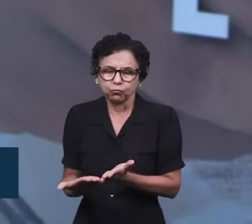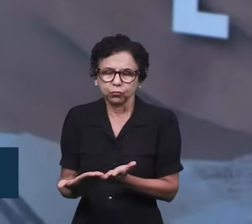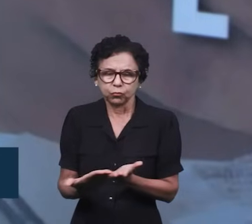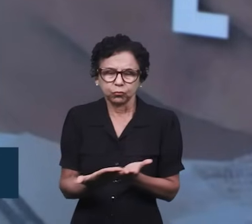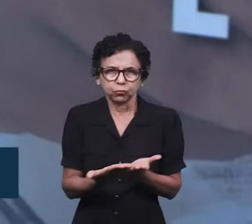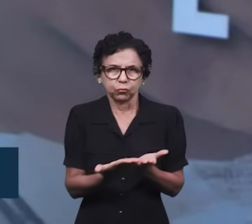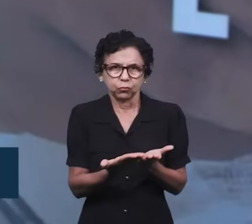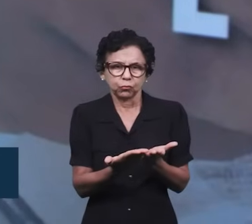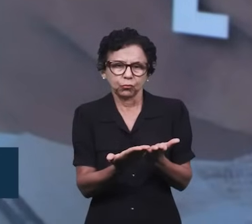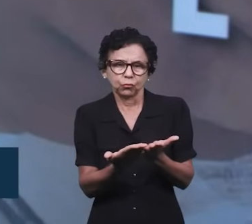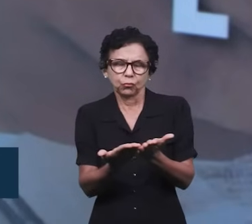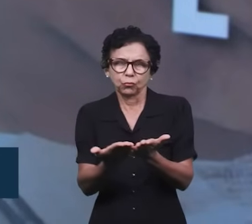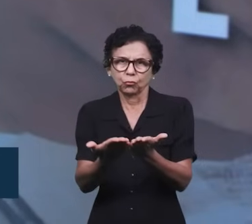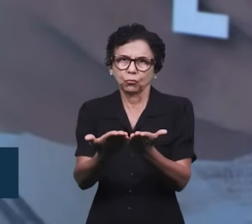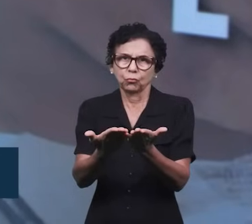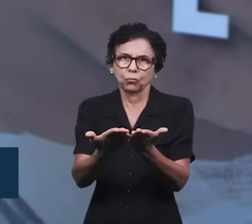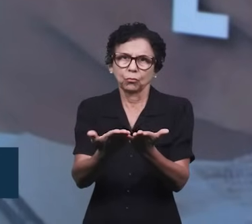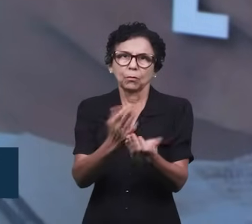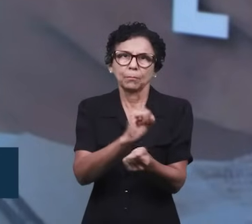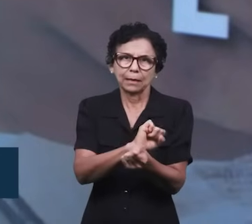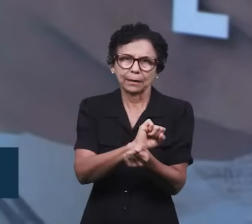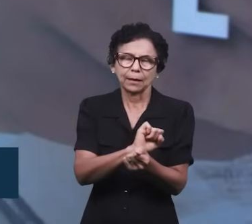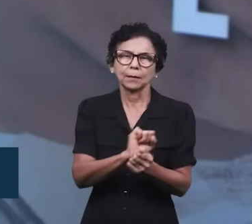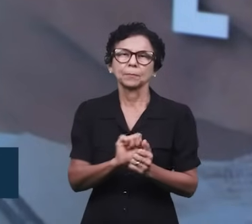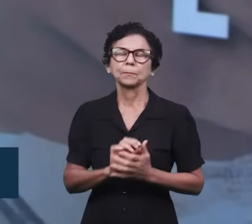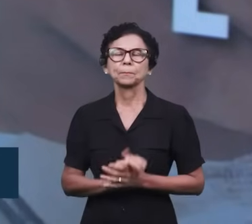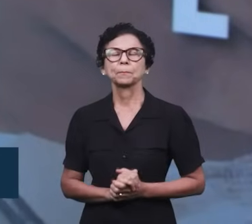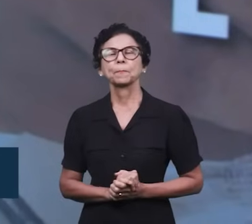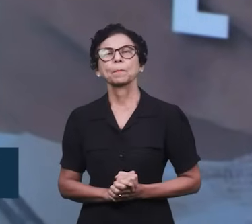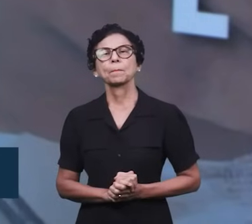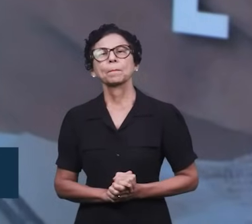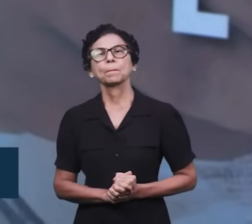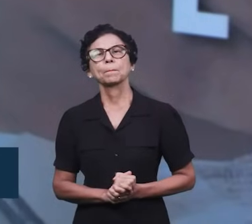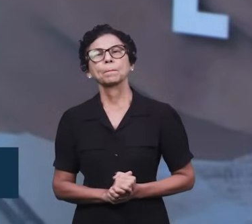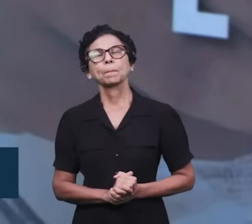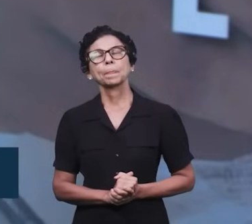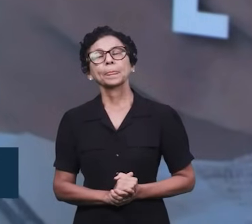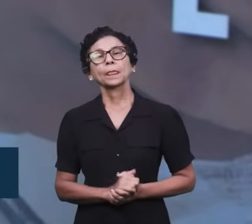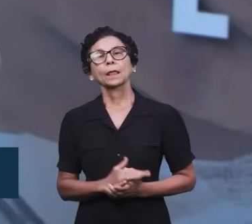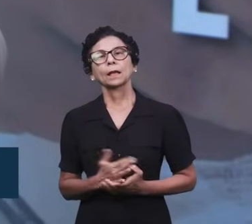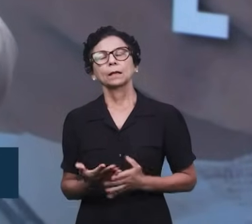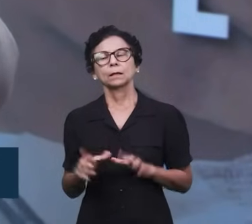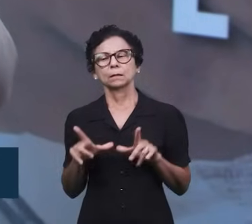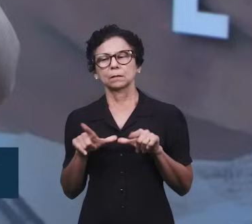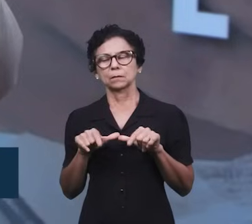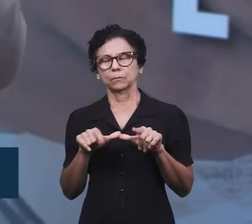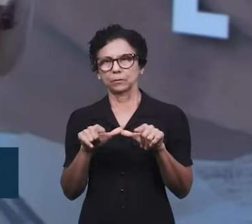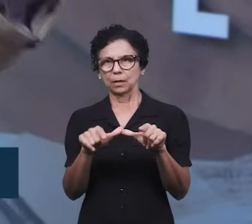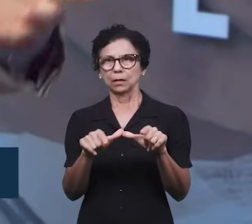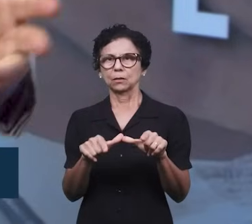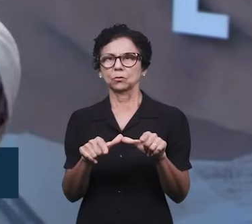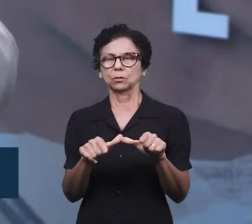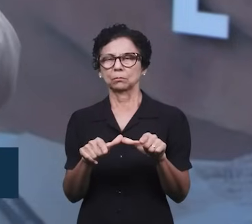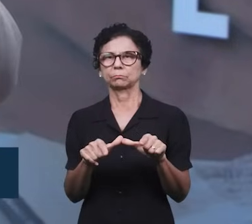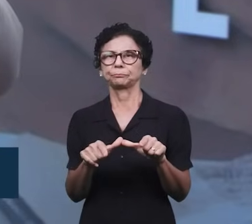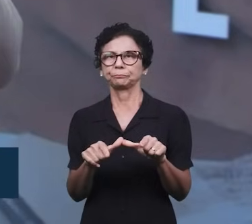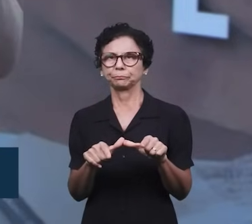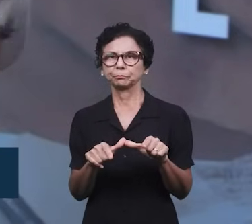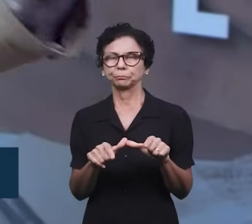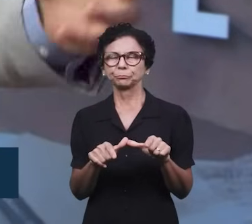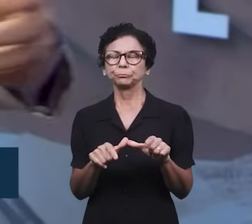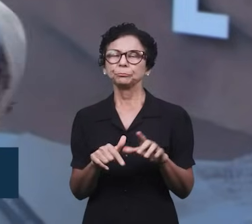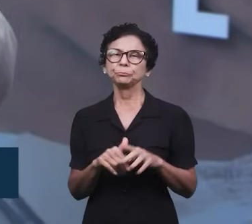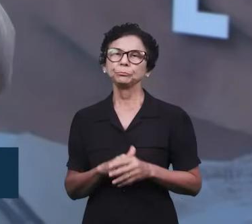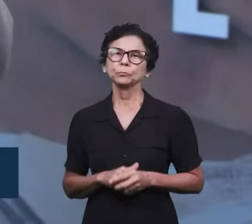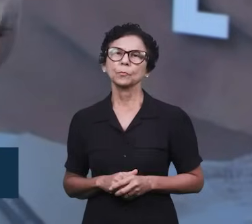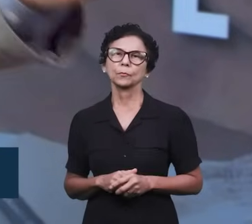viagem, Adaíso, nós tínhamos, além da tripulação do barco, né, que fazia o piloto do barco, o pessoal